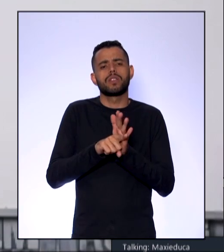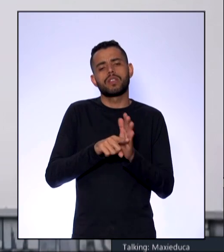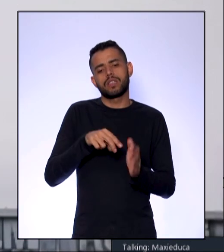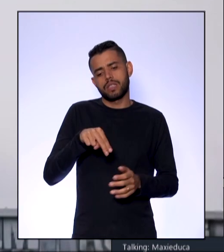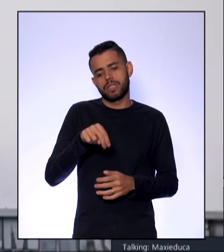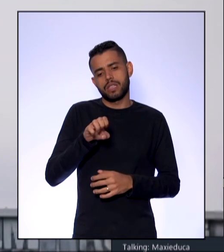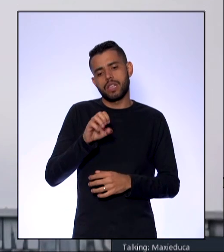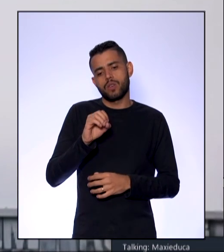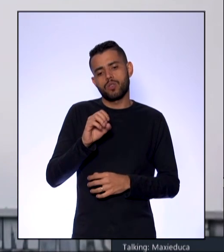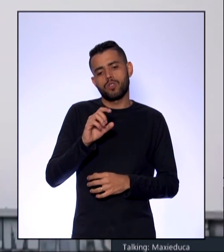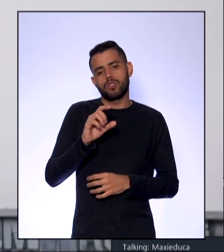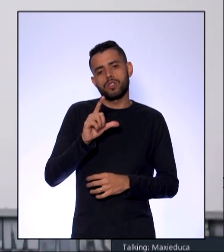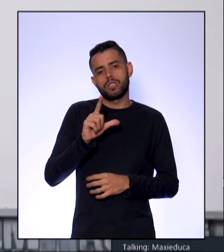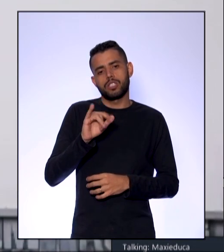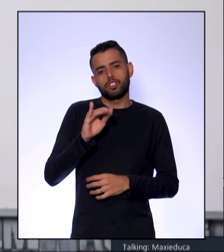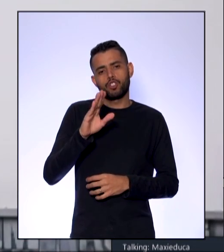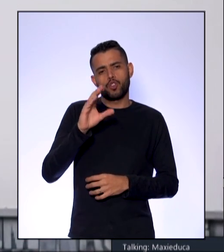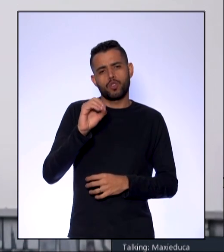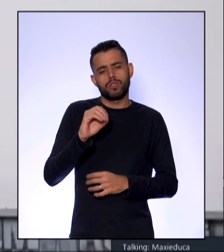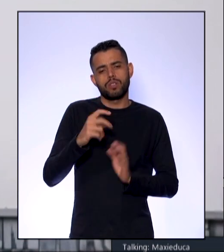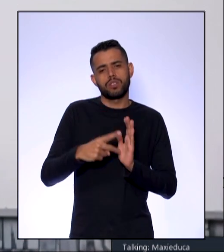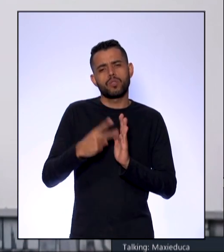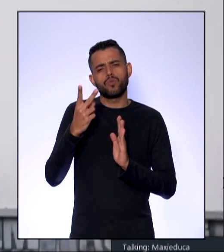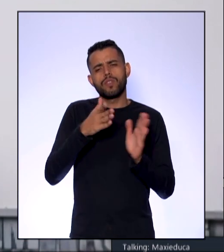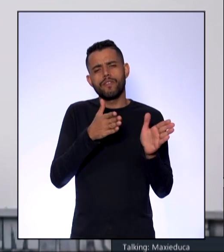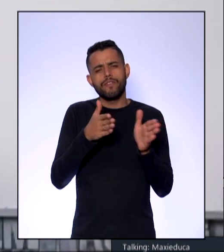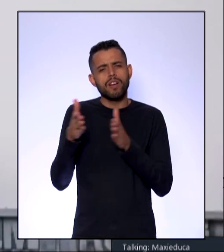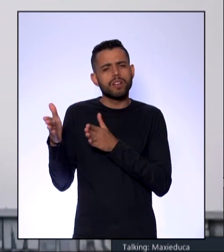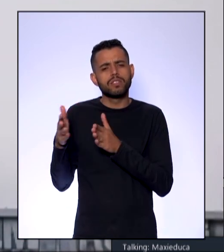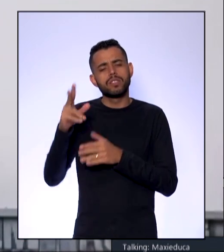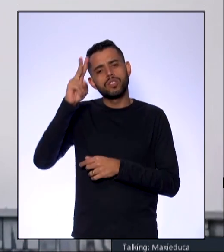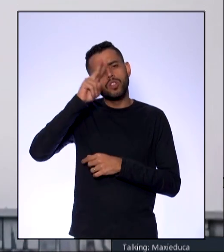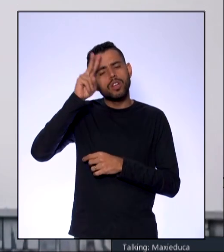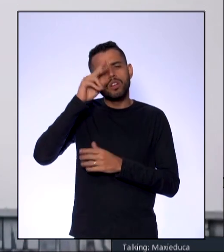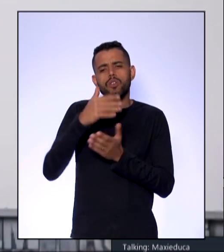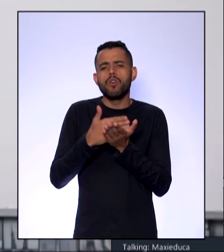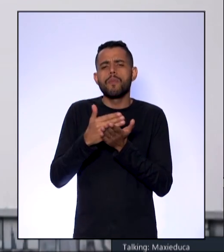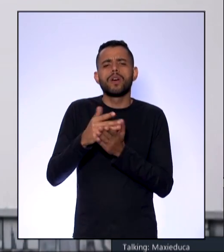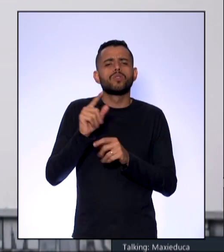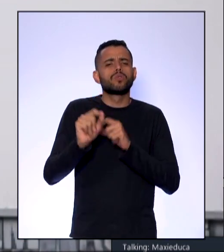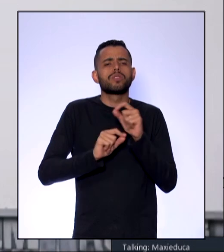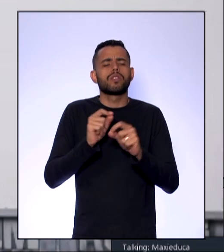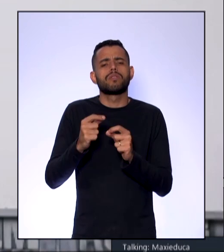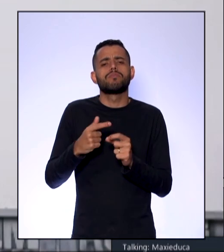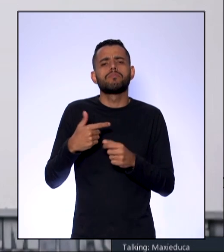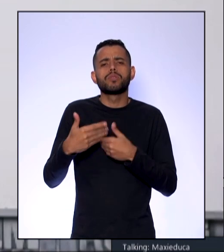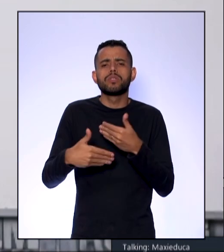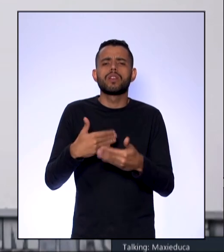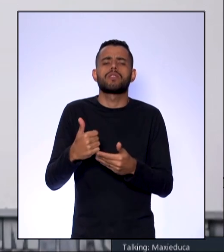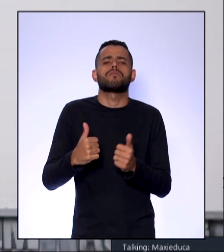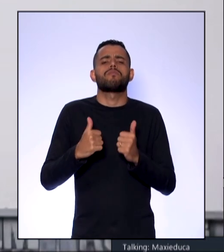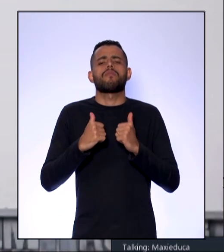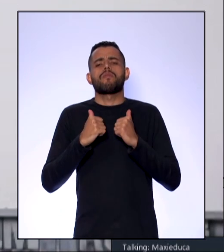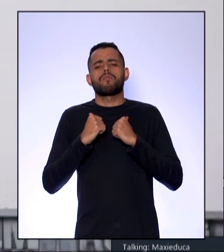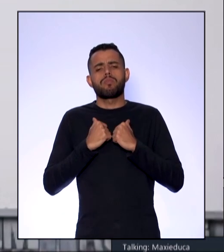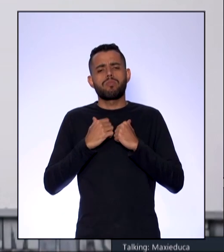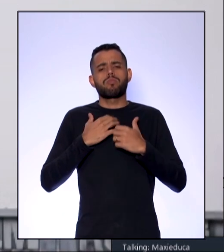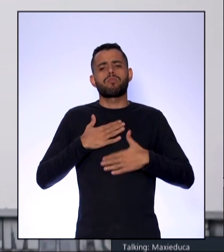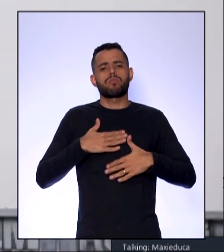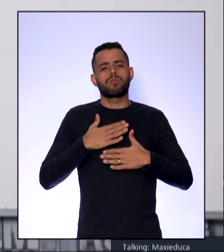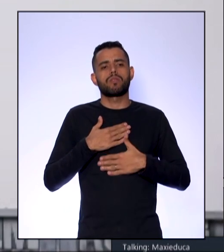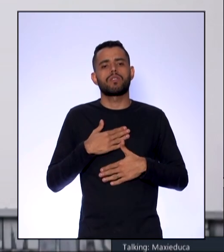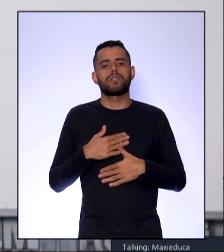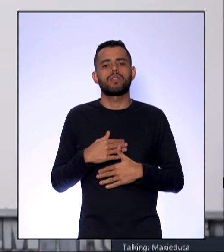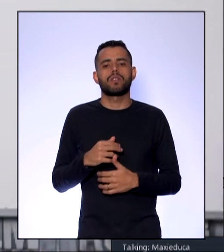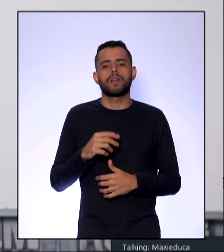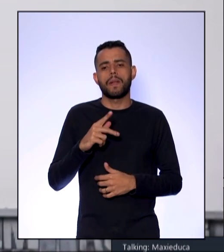a segunda fase da pré-história, onde eu começo um processo de sedentarização, tá? E eu uso a